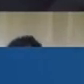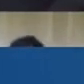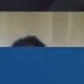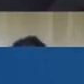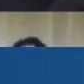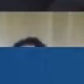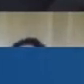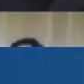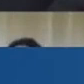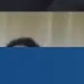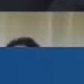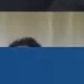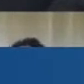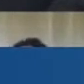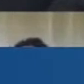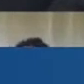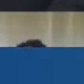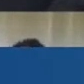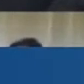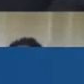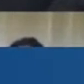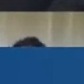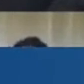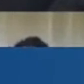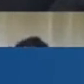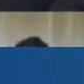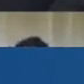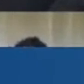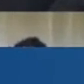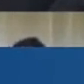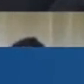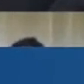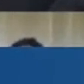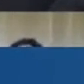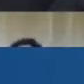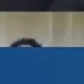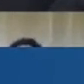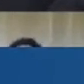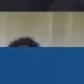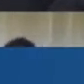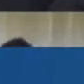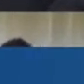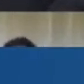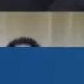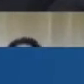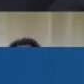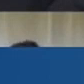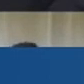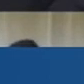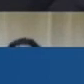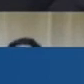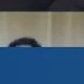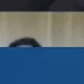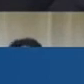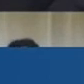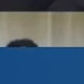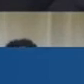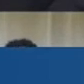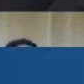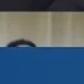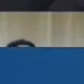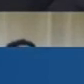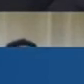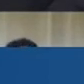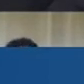elementos relativos ao senhor Maxwell. E com isso, nós temos o encerramento de um patamar